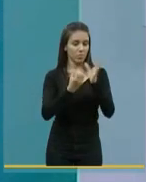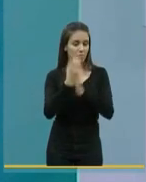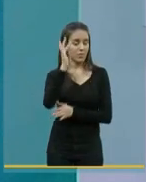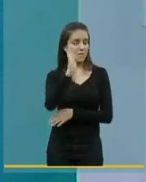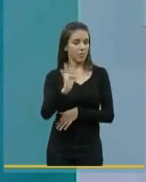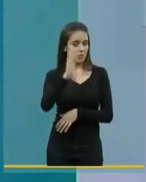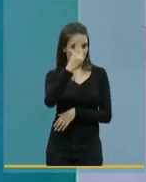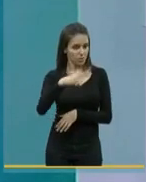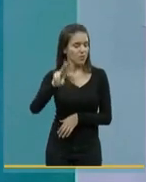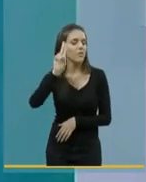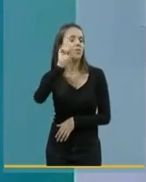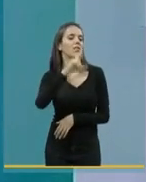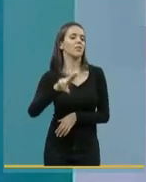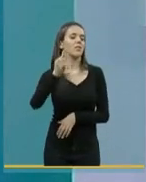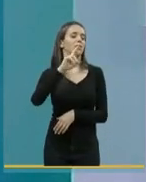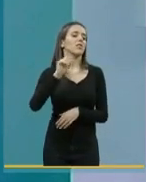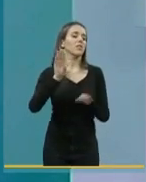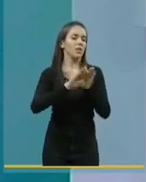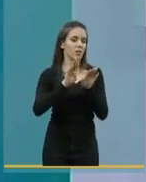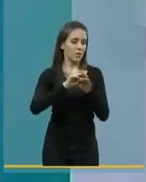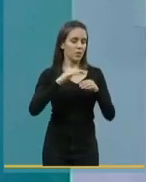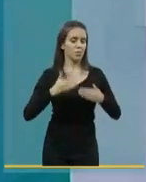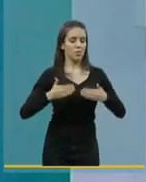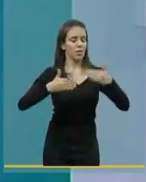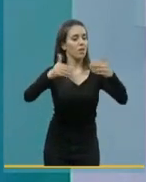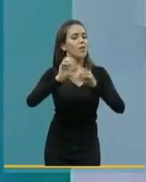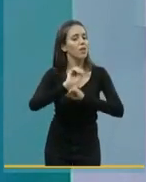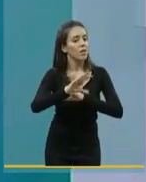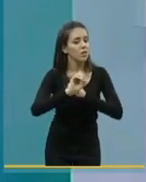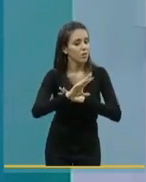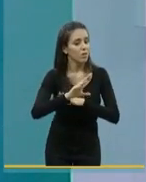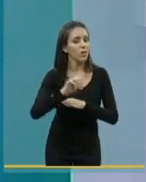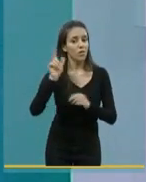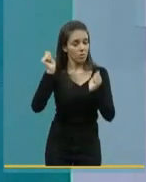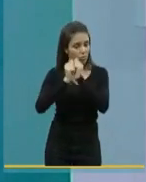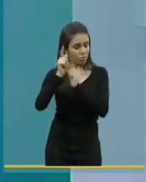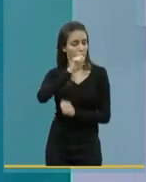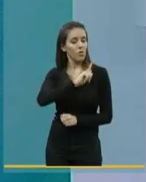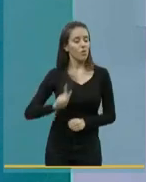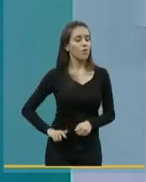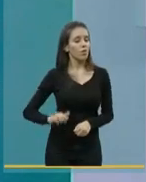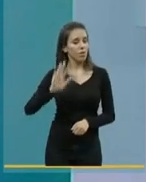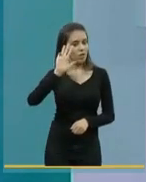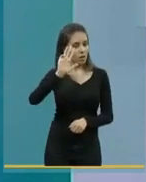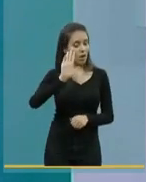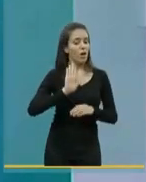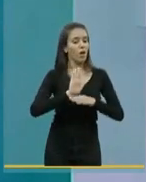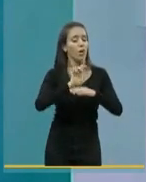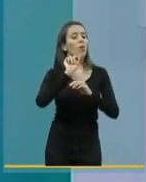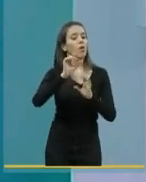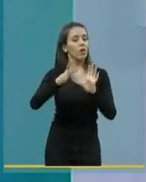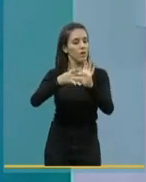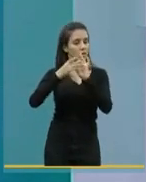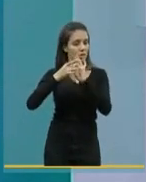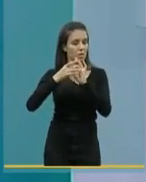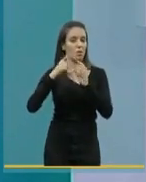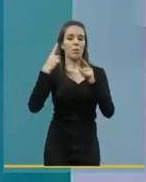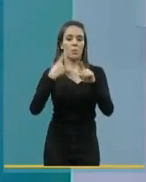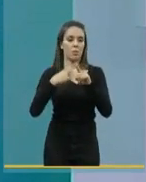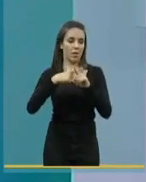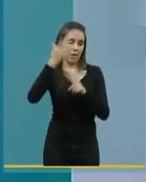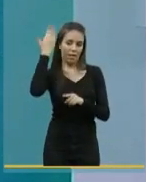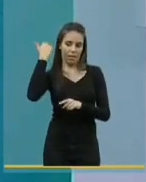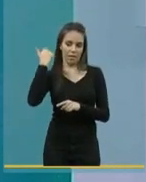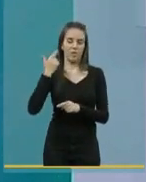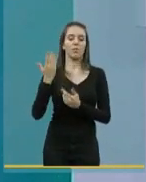à frente do ministério da educação do governo lula aproximaram o jovem das suas famílias porque o jovem jack migrar para as